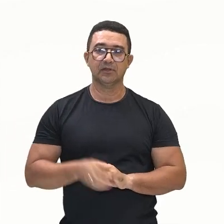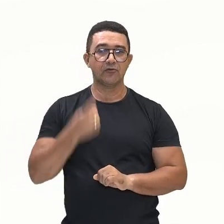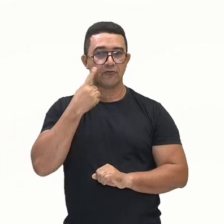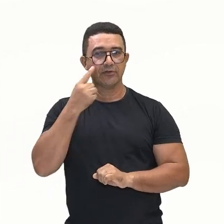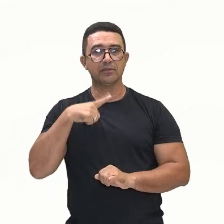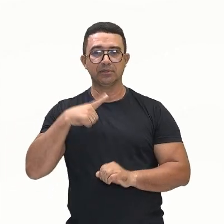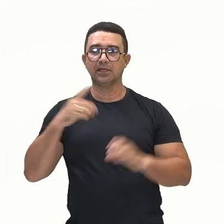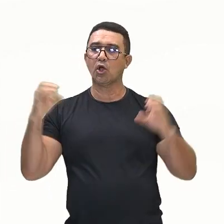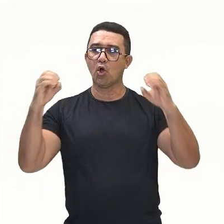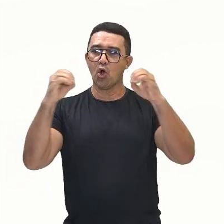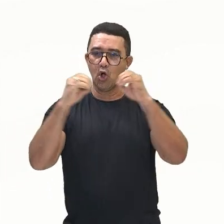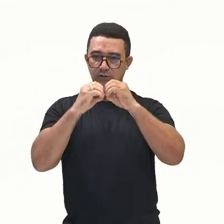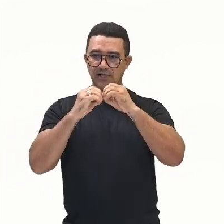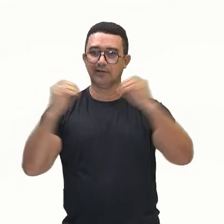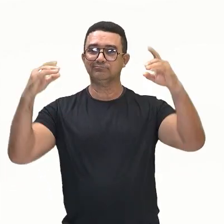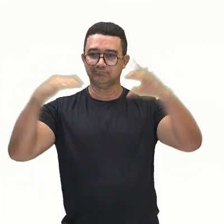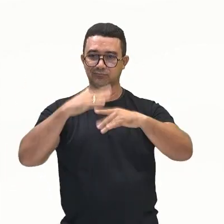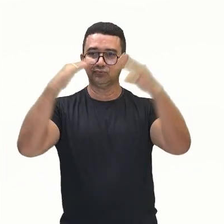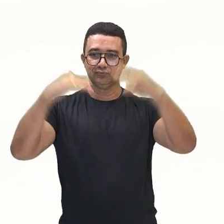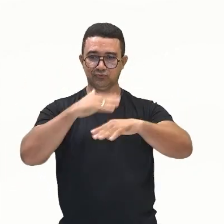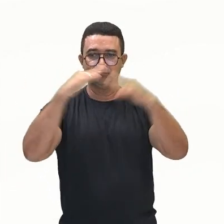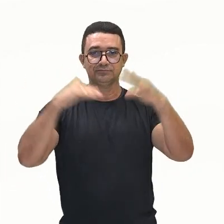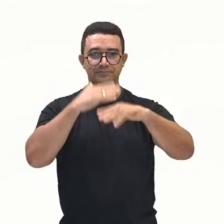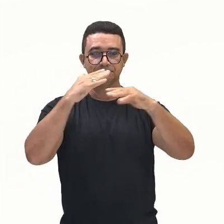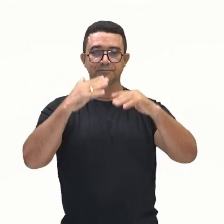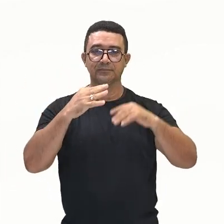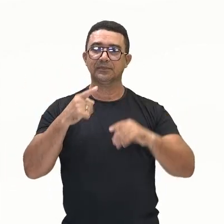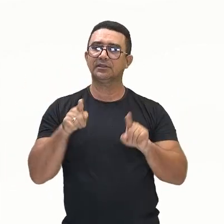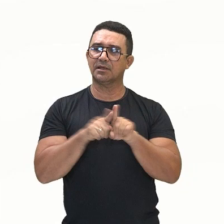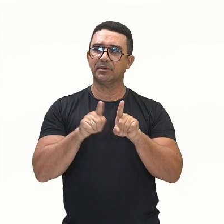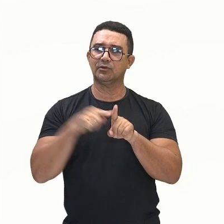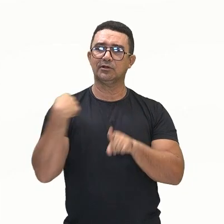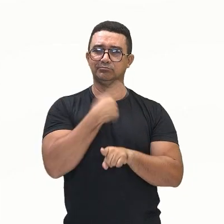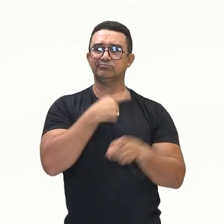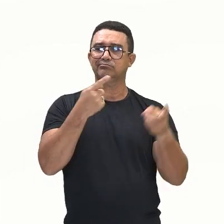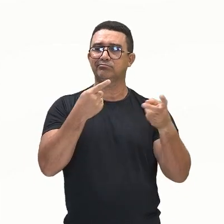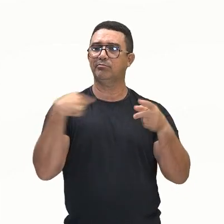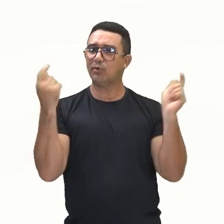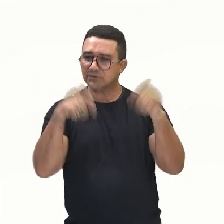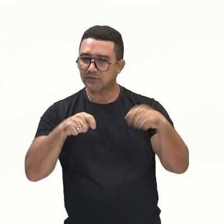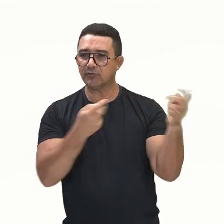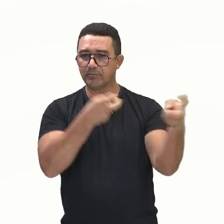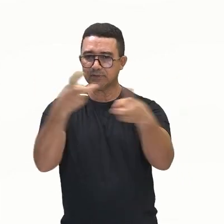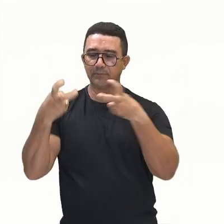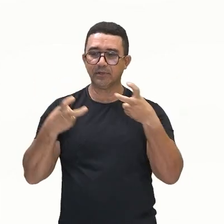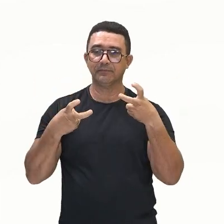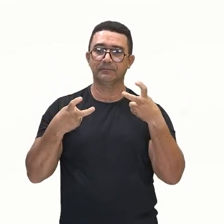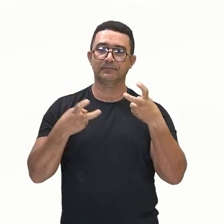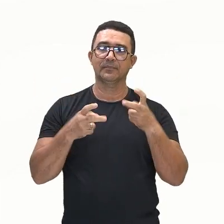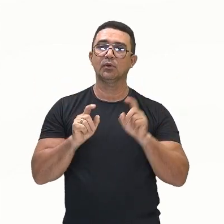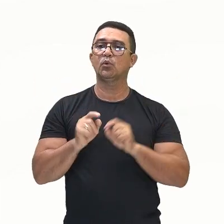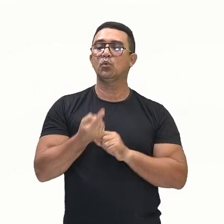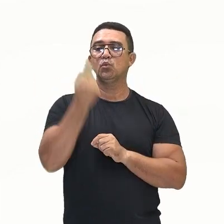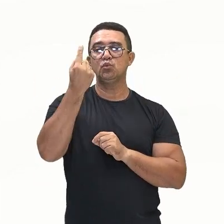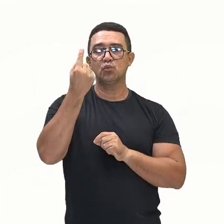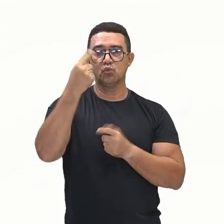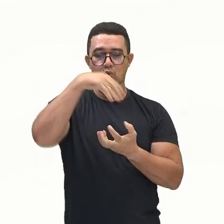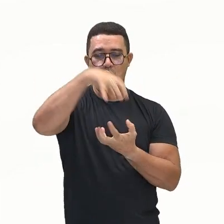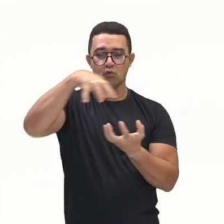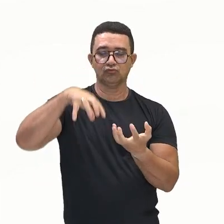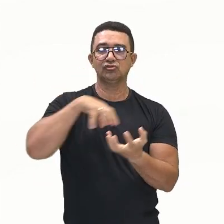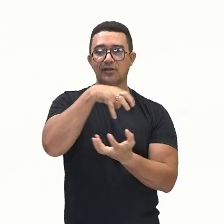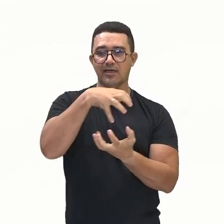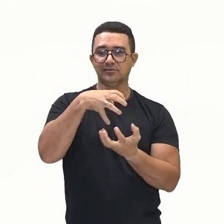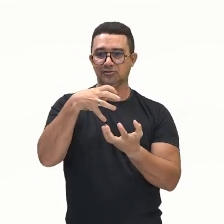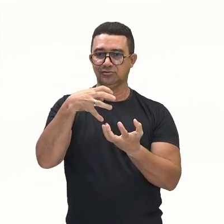aqui identificar. E aí, como curiosidade para vocês, a gente pode verificar que o único continente que é